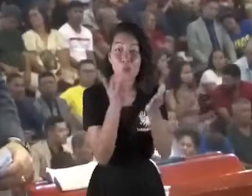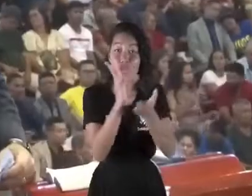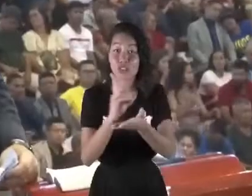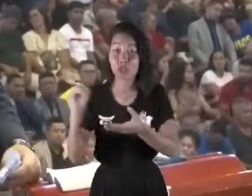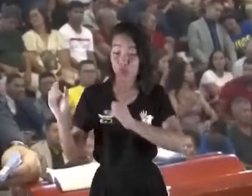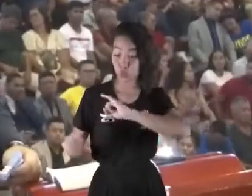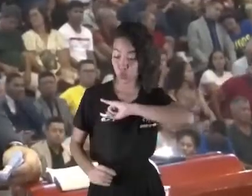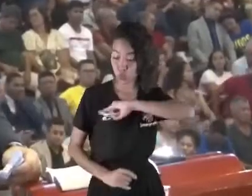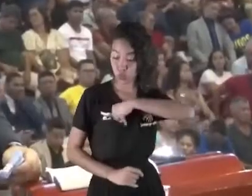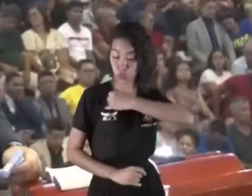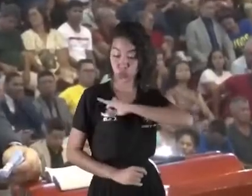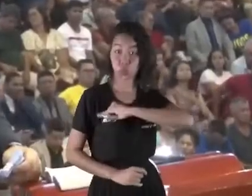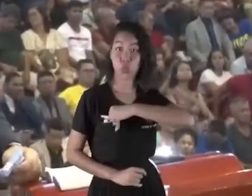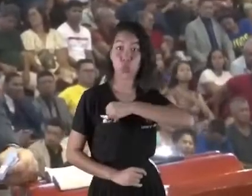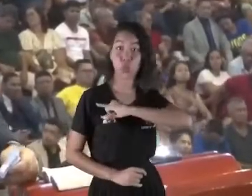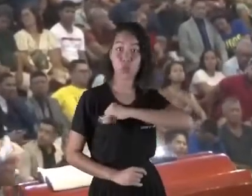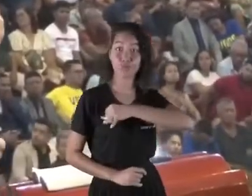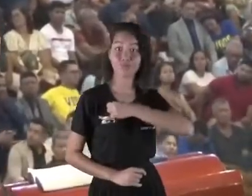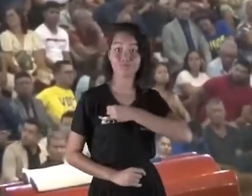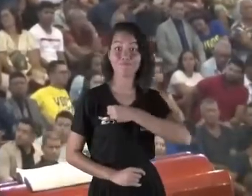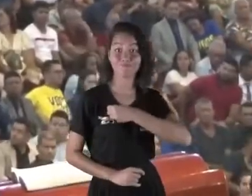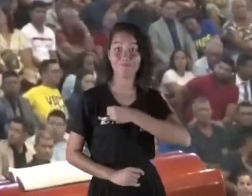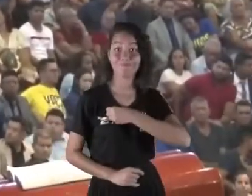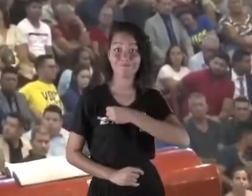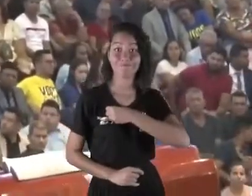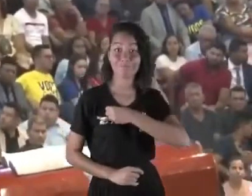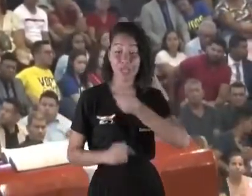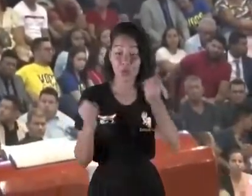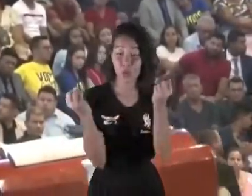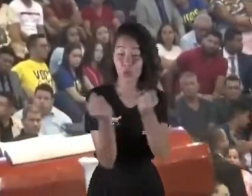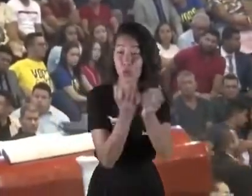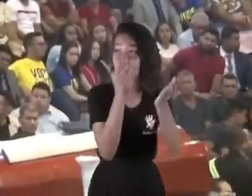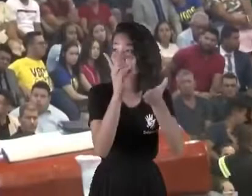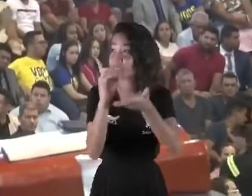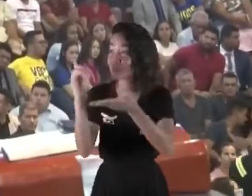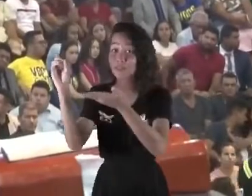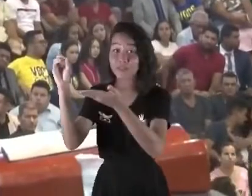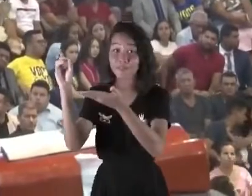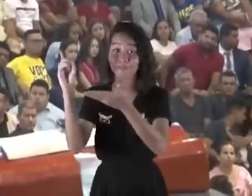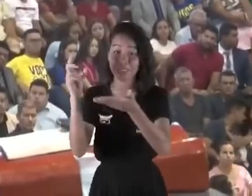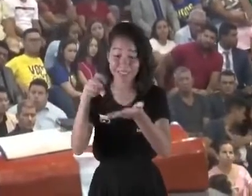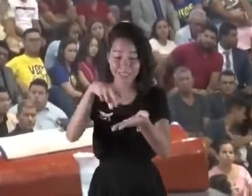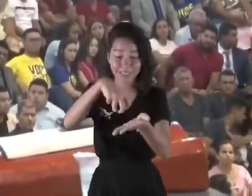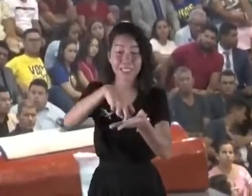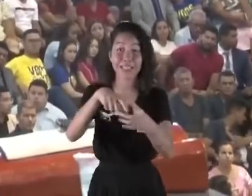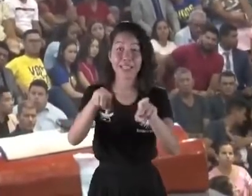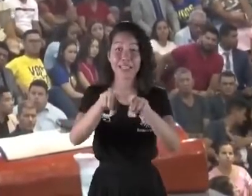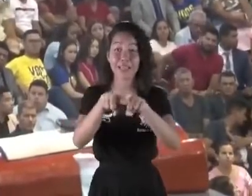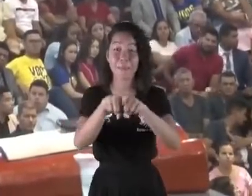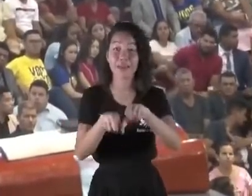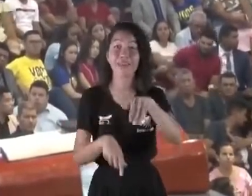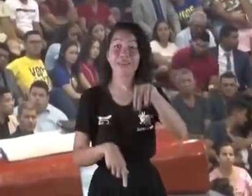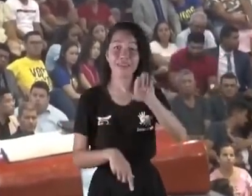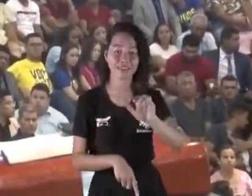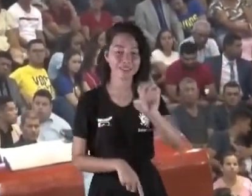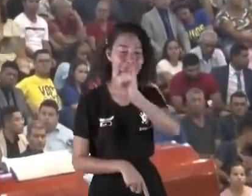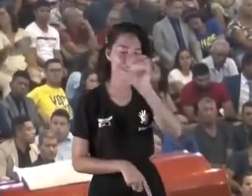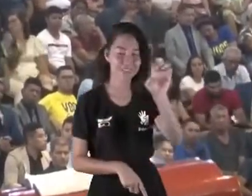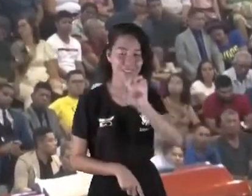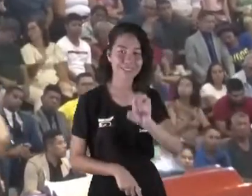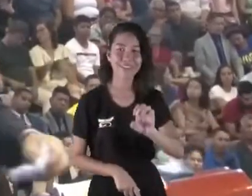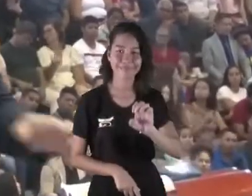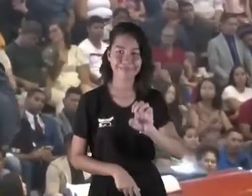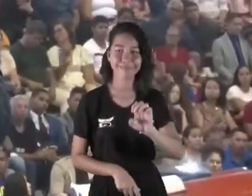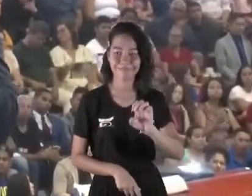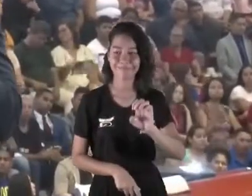João na ilha de Patmos. A glória de Deus derrubou Ezequiel no capítulo